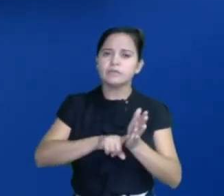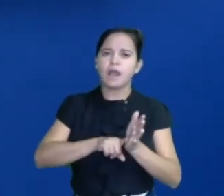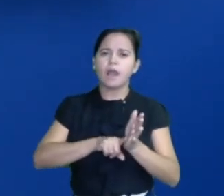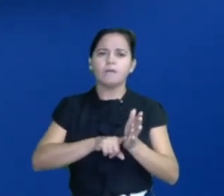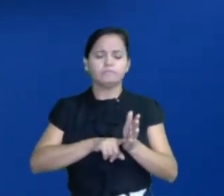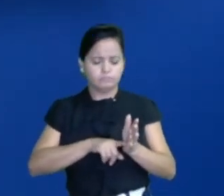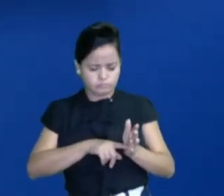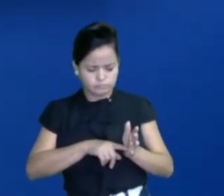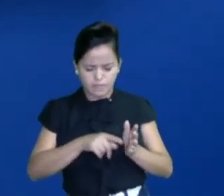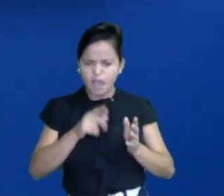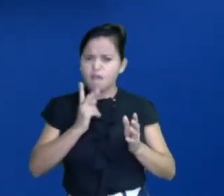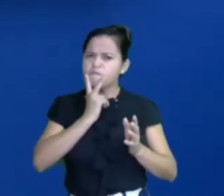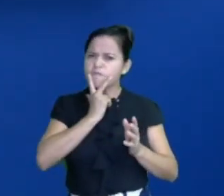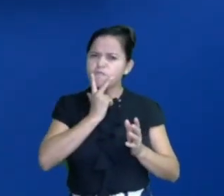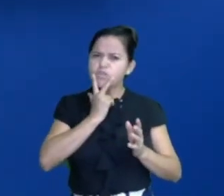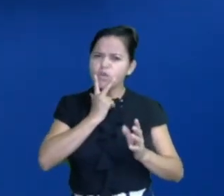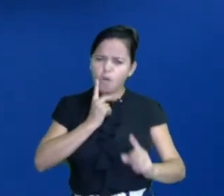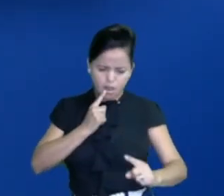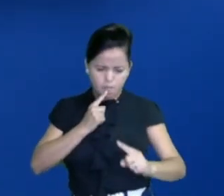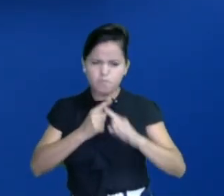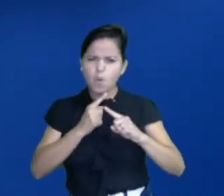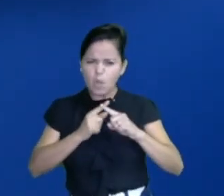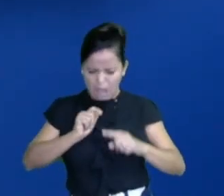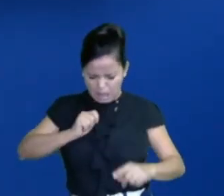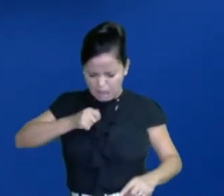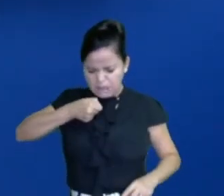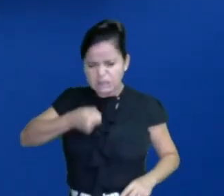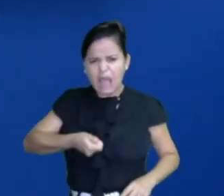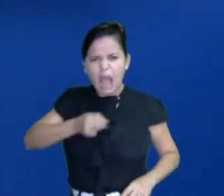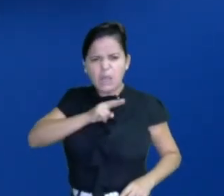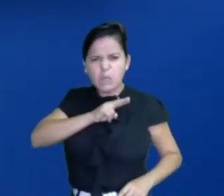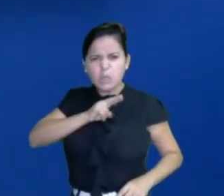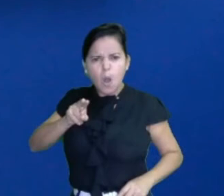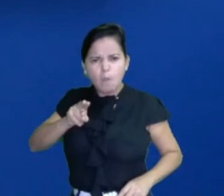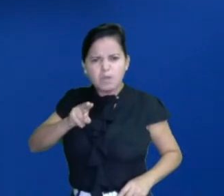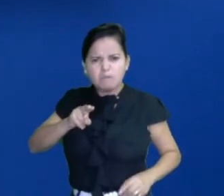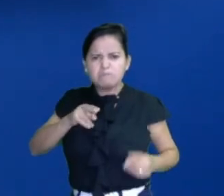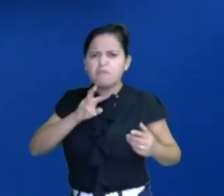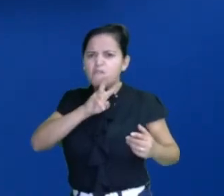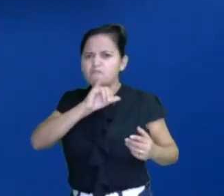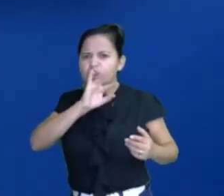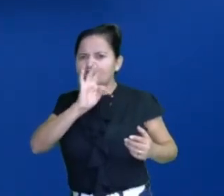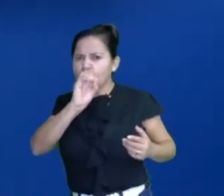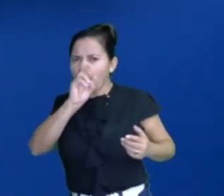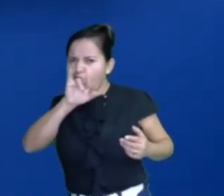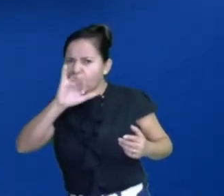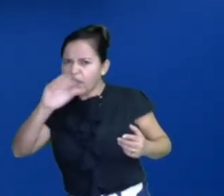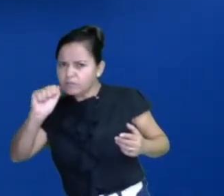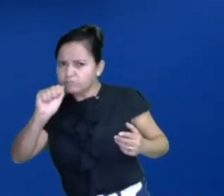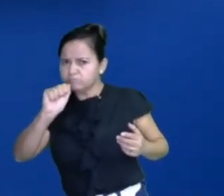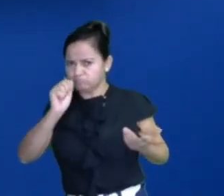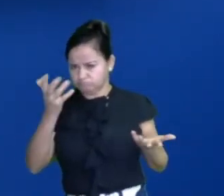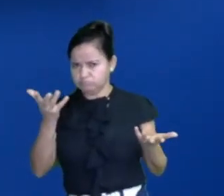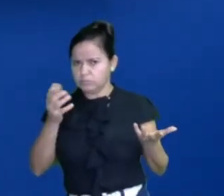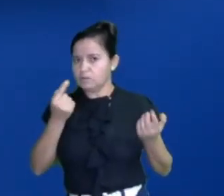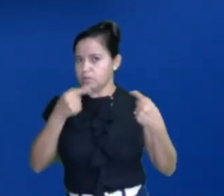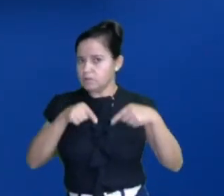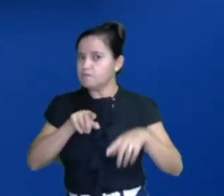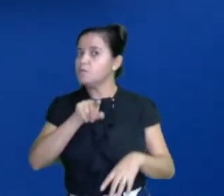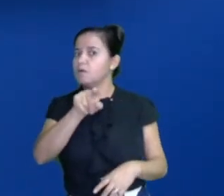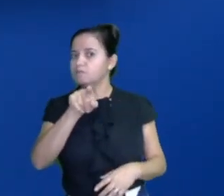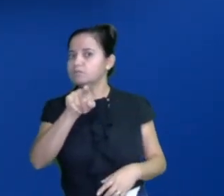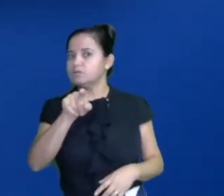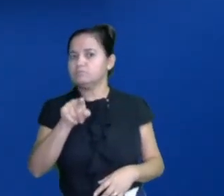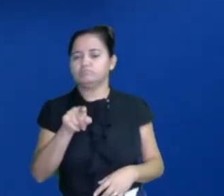que Vitória de Santo Antão se chama Vitória de Santo Antão. Desafio para você, viu, aluno? Não vai deixar de